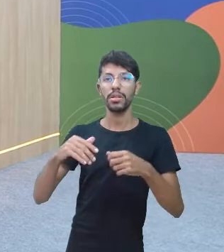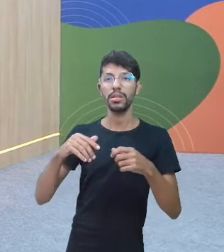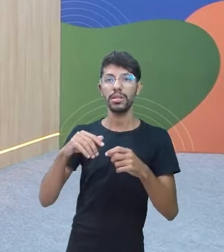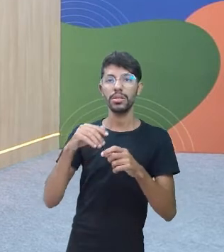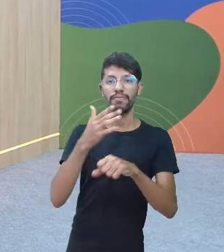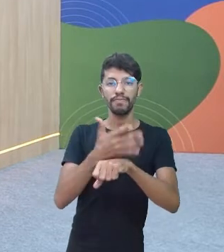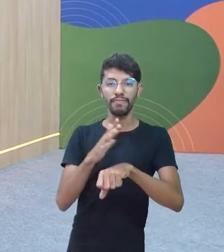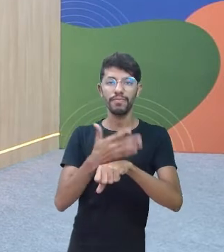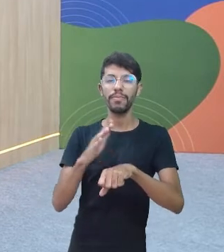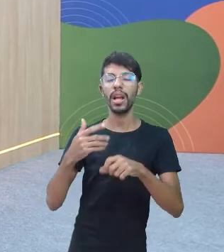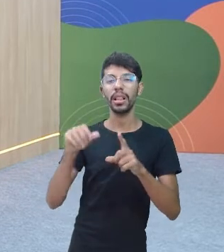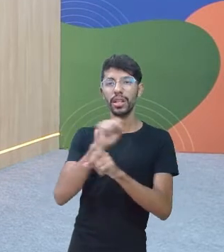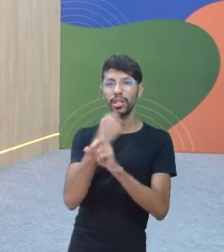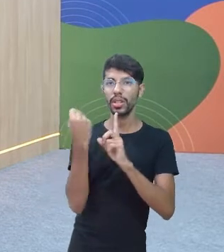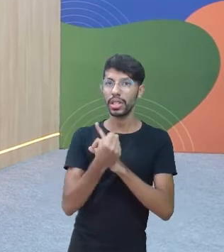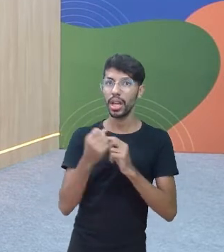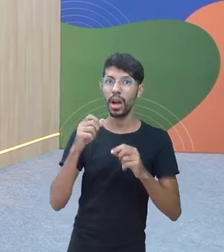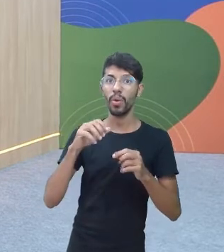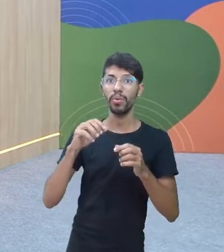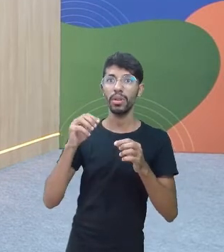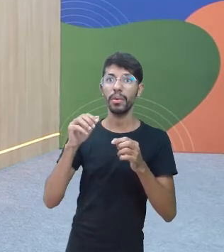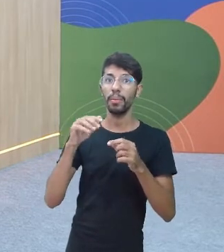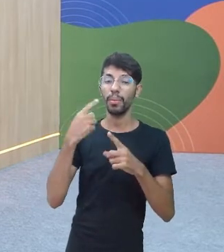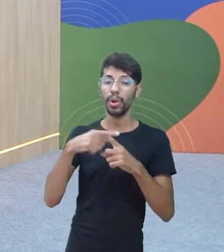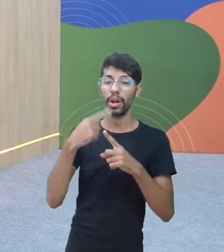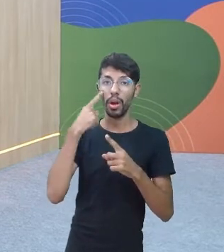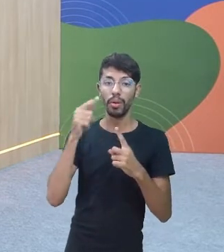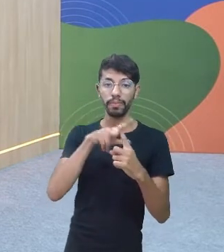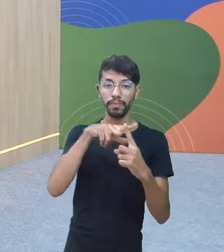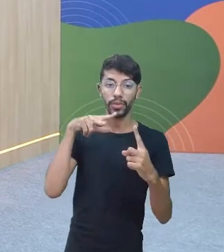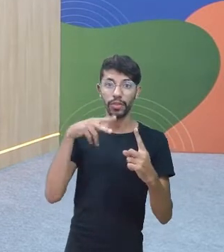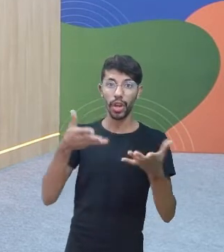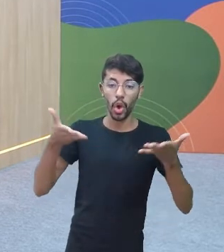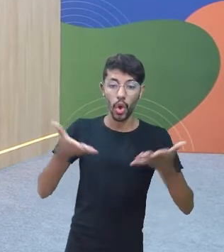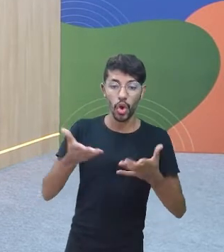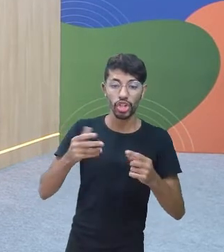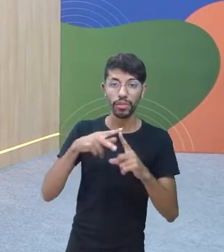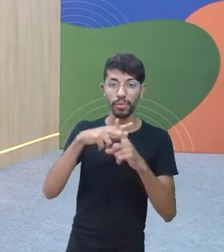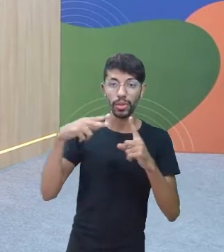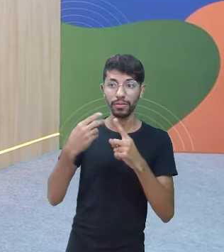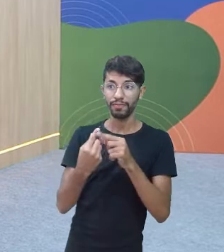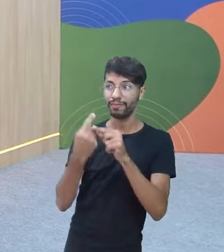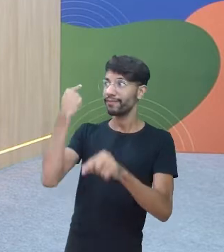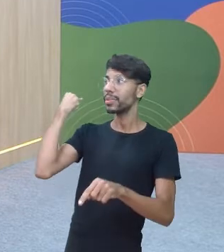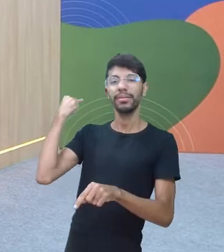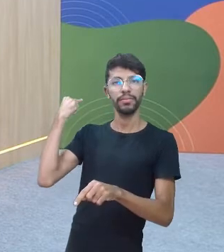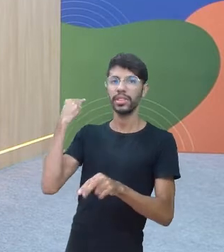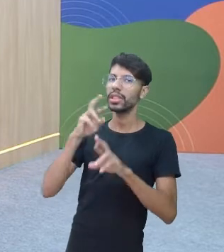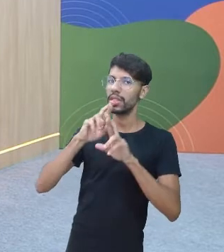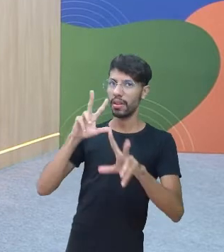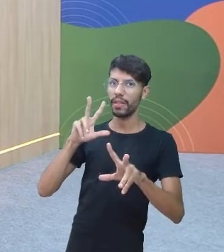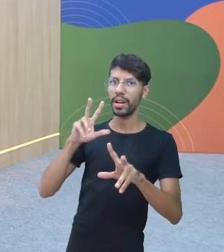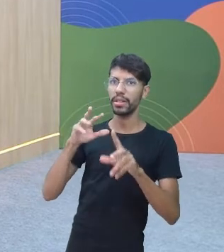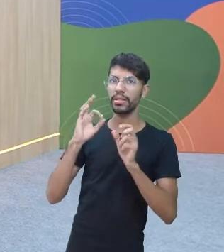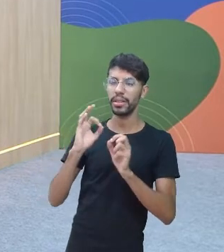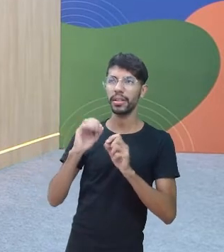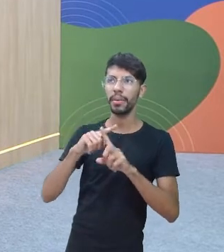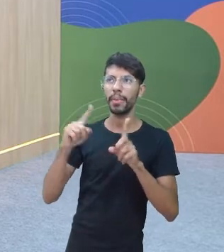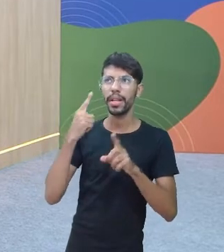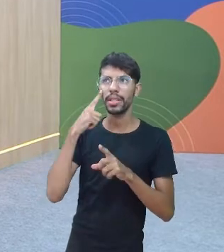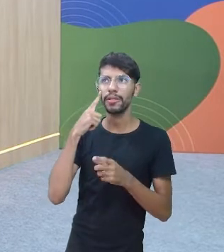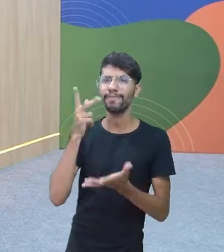uma expectativa do hoje. Hoje que a gente já faz um debate sobre direitos humanos, sobre o valor da vida, Mesmo